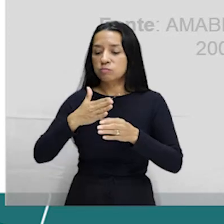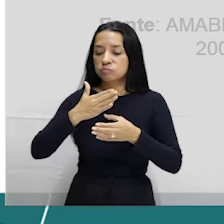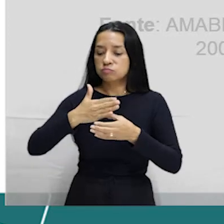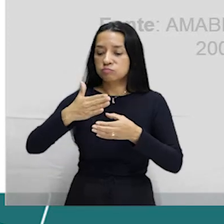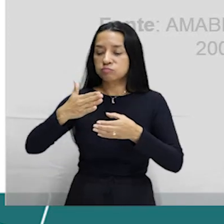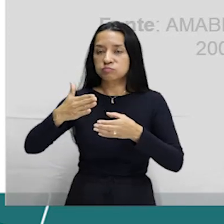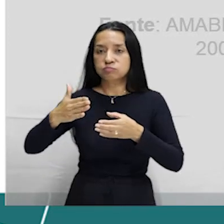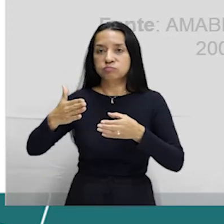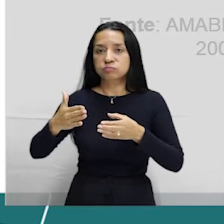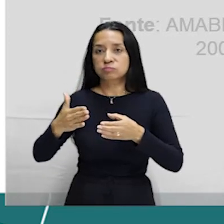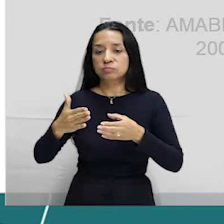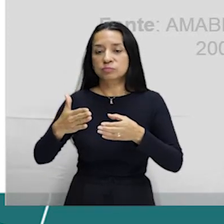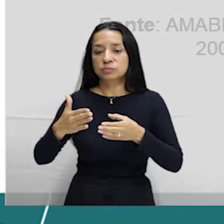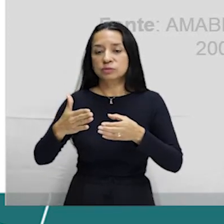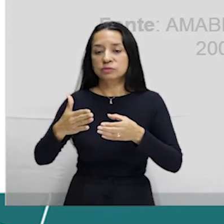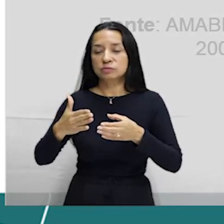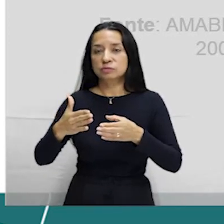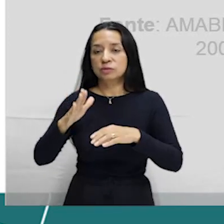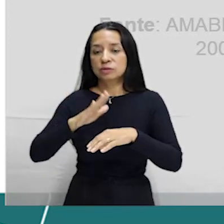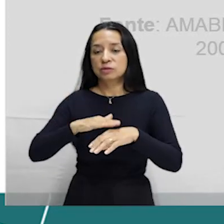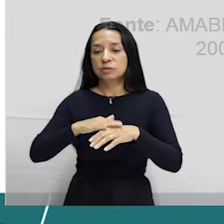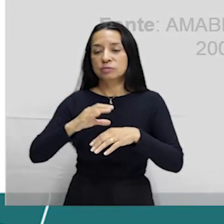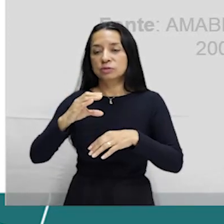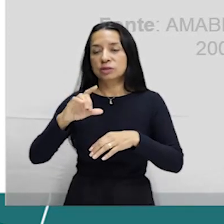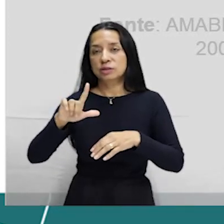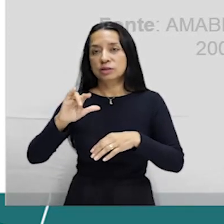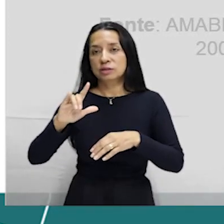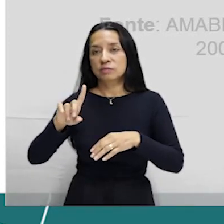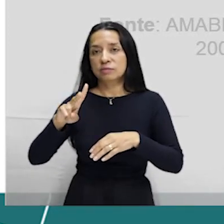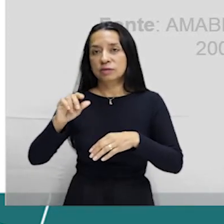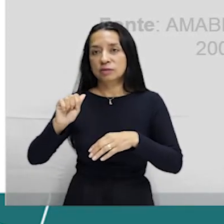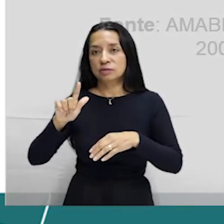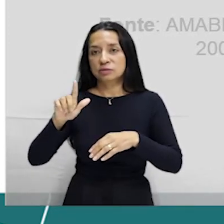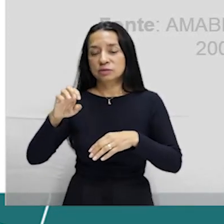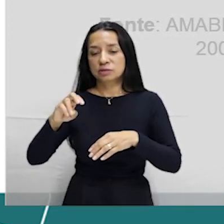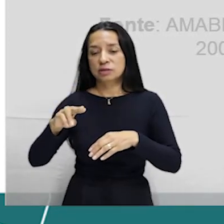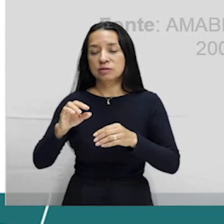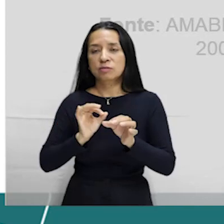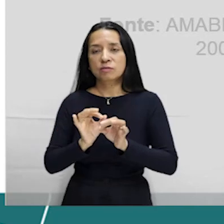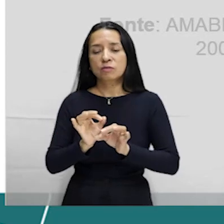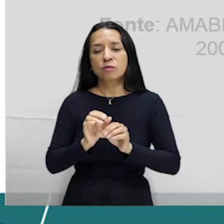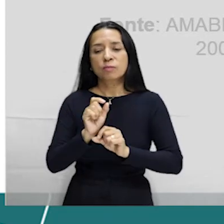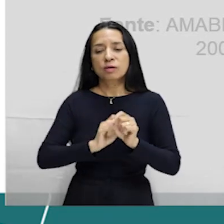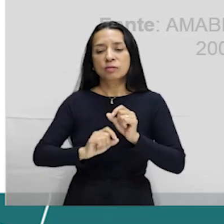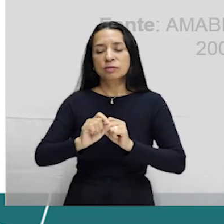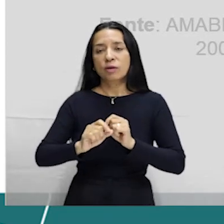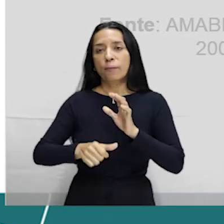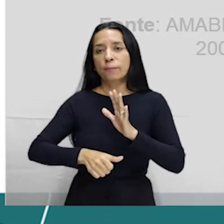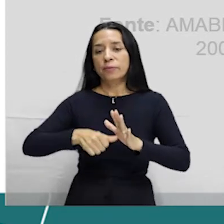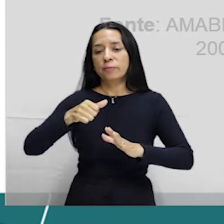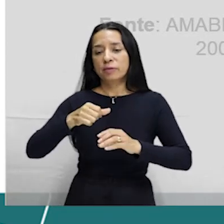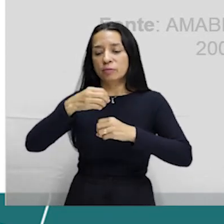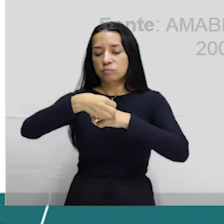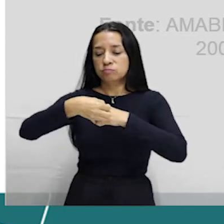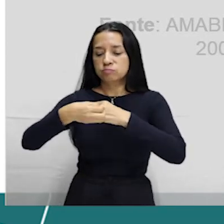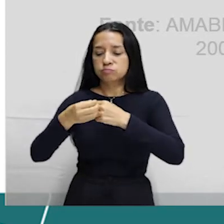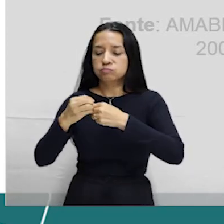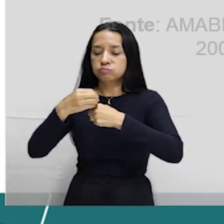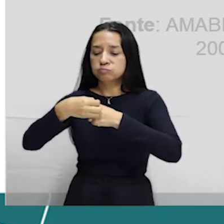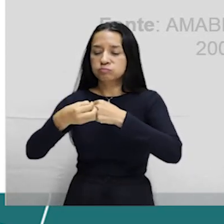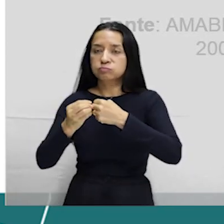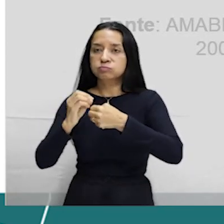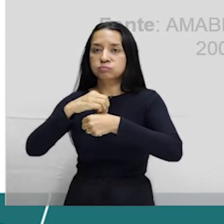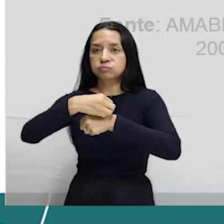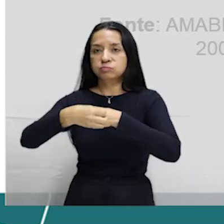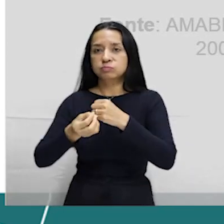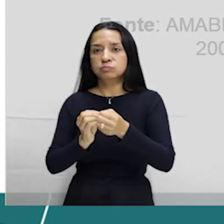que nós chamamos de clivagem ou segmentação, vai formar o que a gente chama o primeiro estágio, que é a mórula, certo,